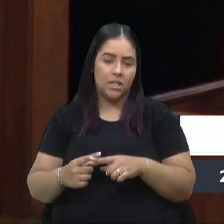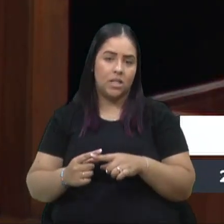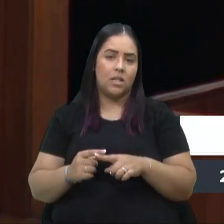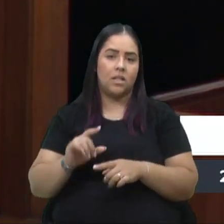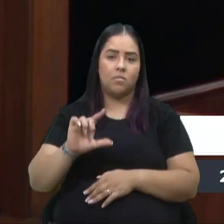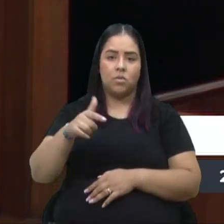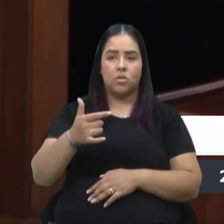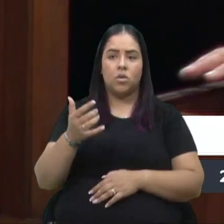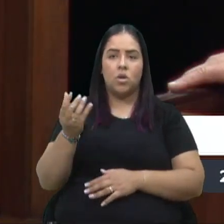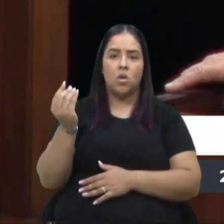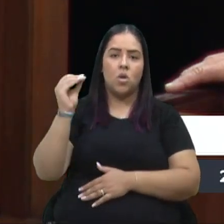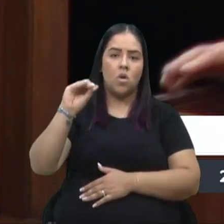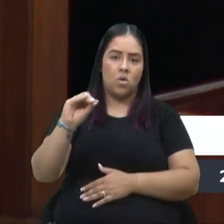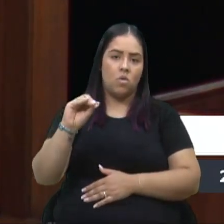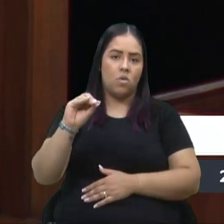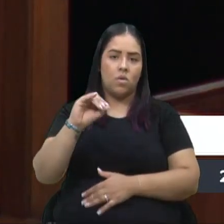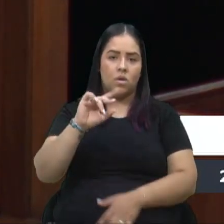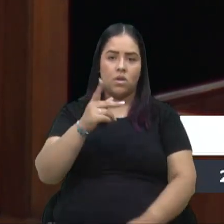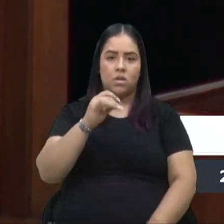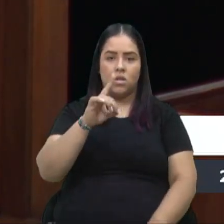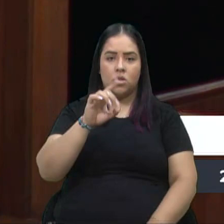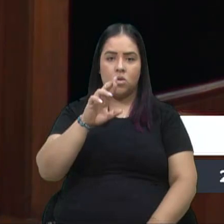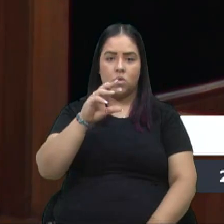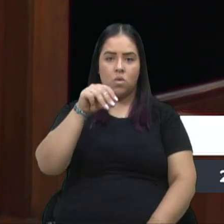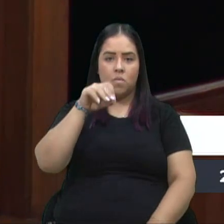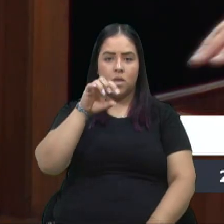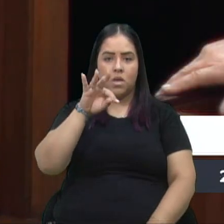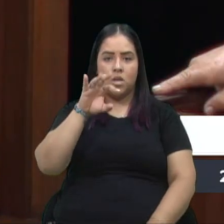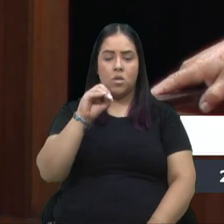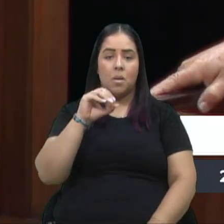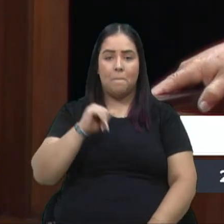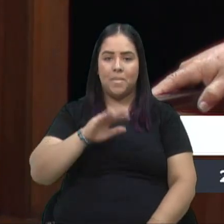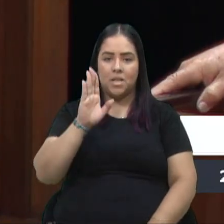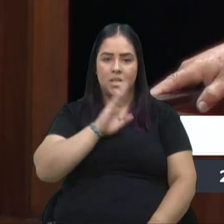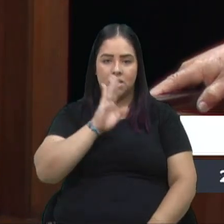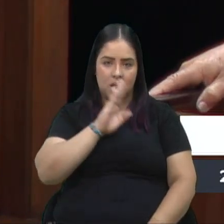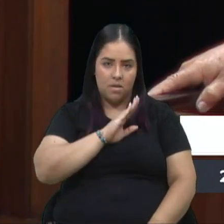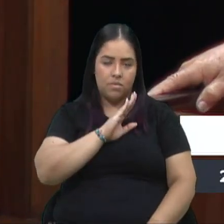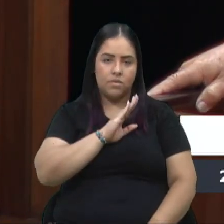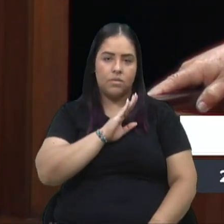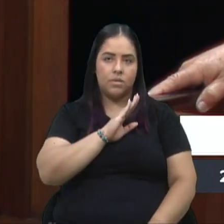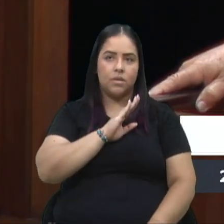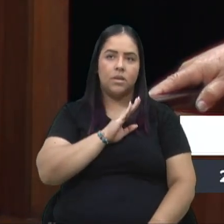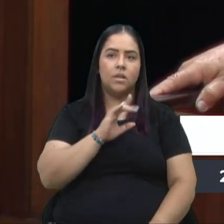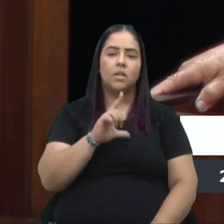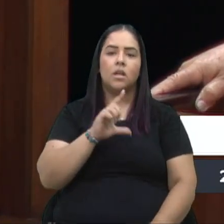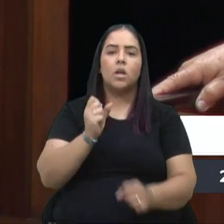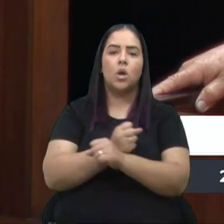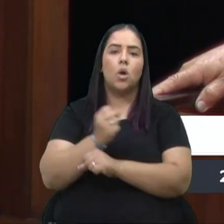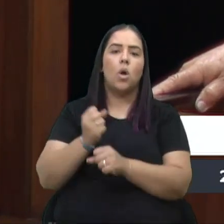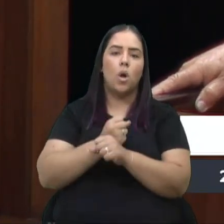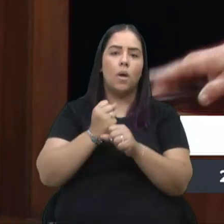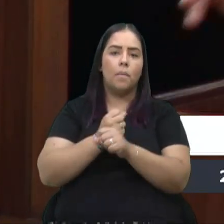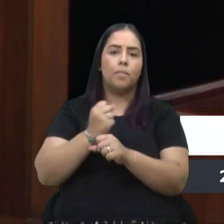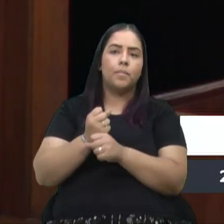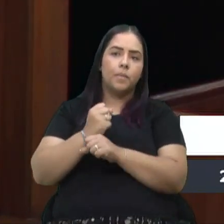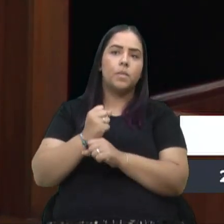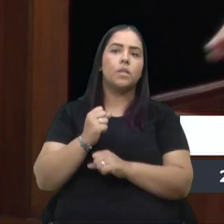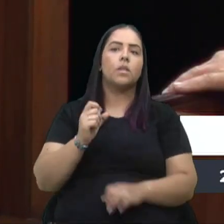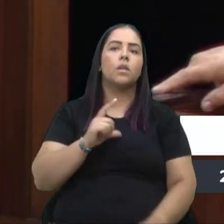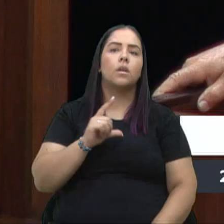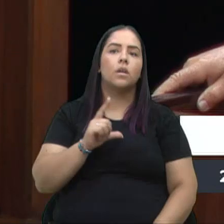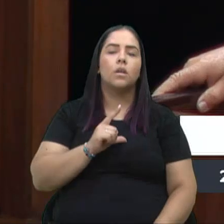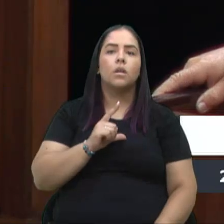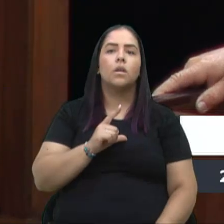chega mais rápido tem várias obras ainda Vereador Camile aquela obra ali Que a Gente estive junto lá entregando